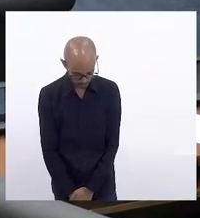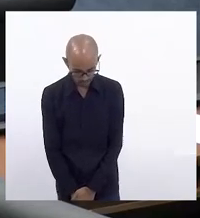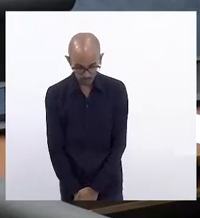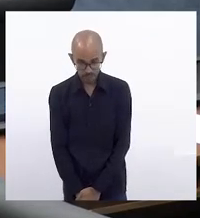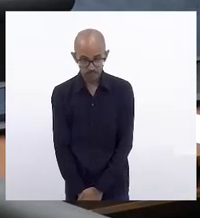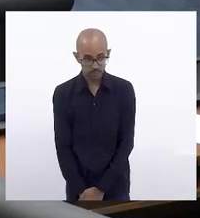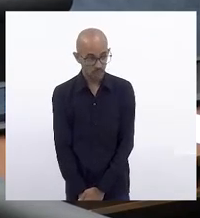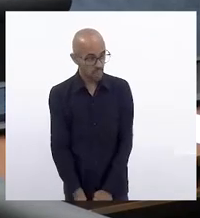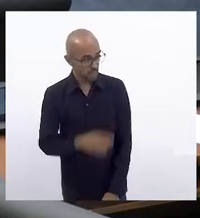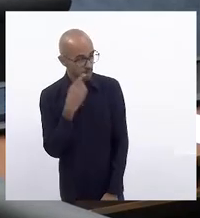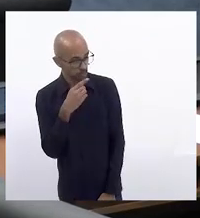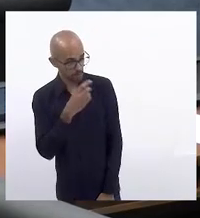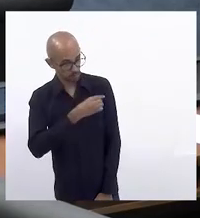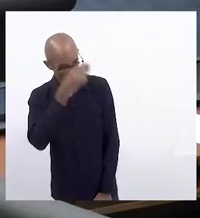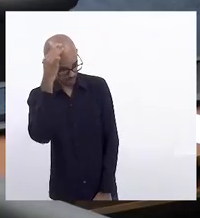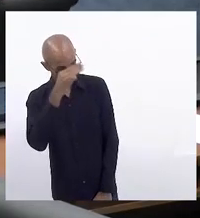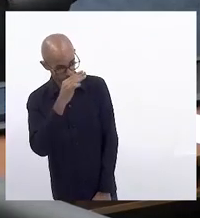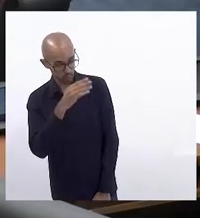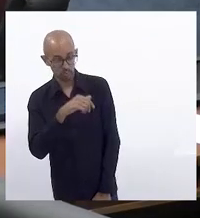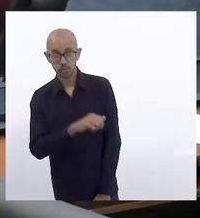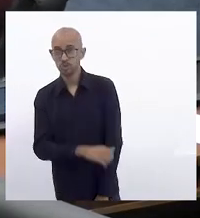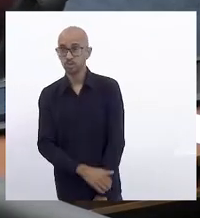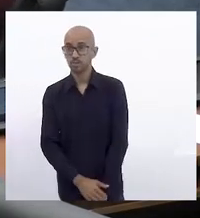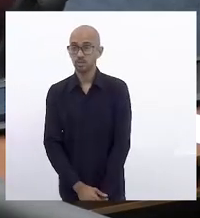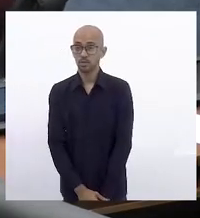Deputado Márcio.